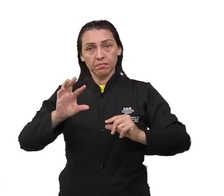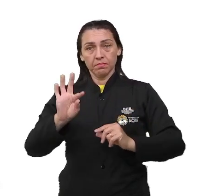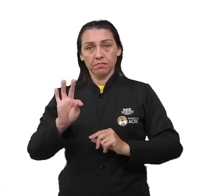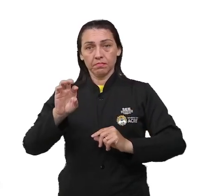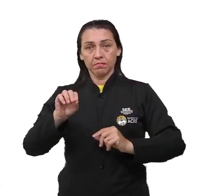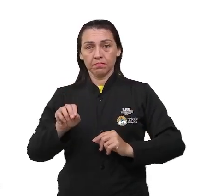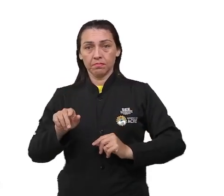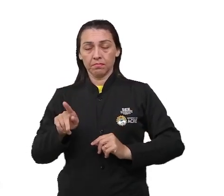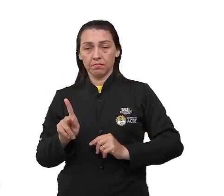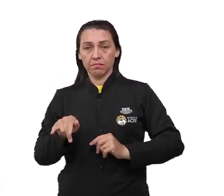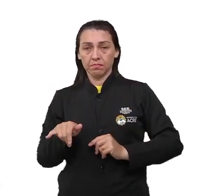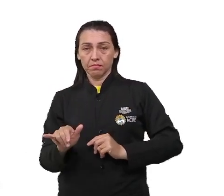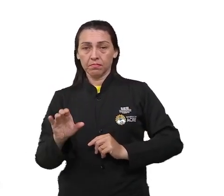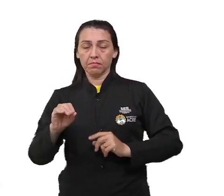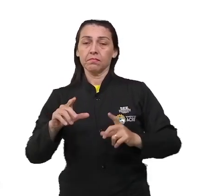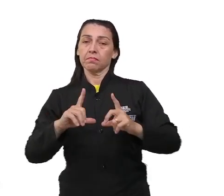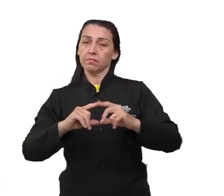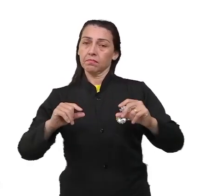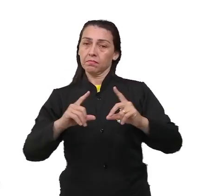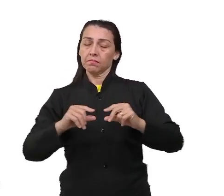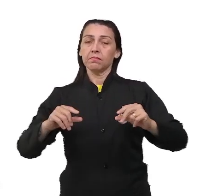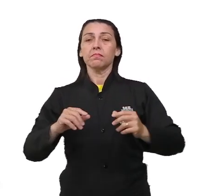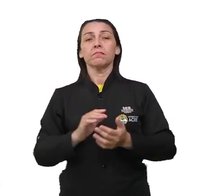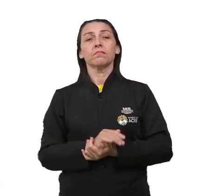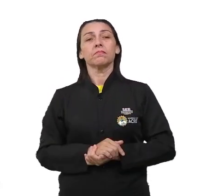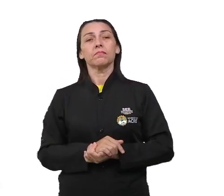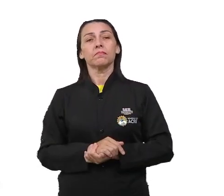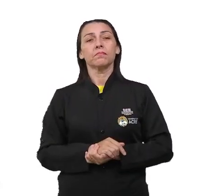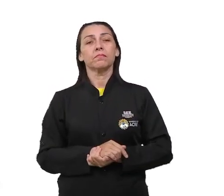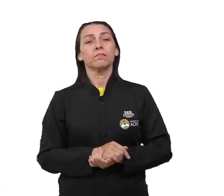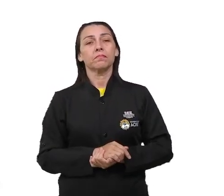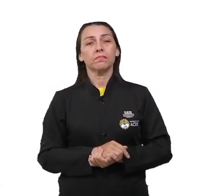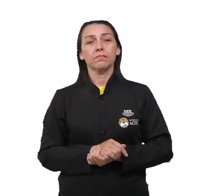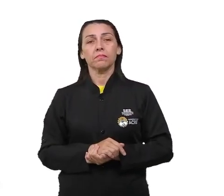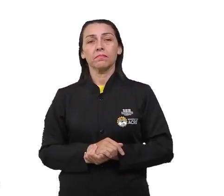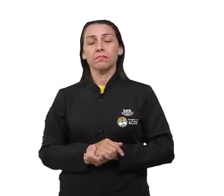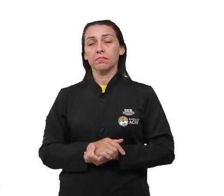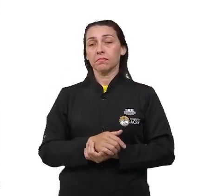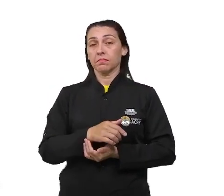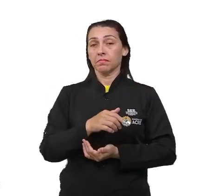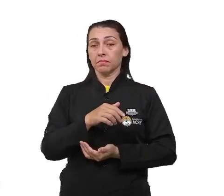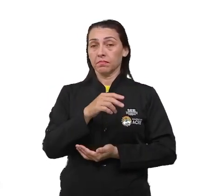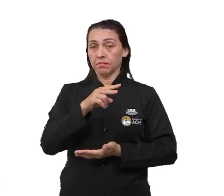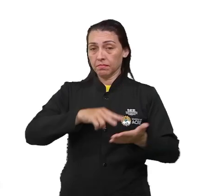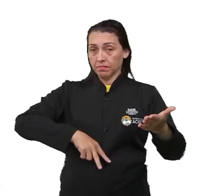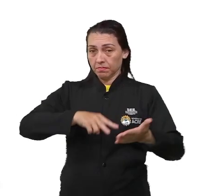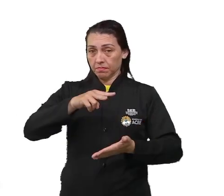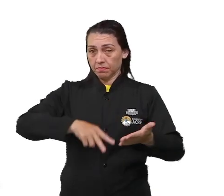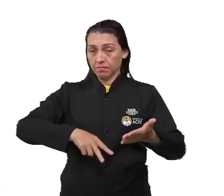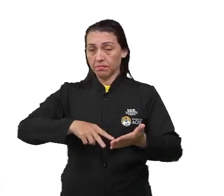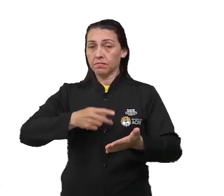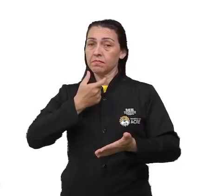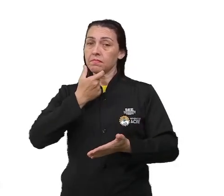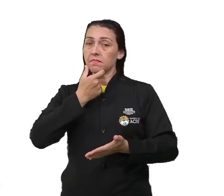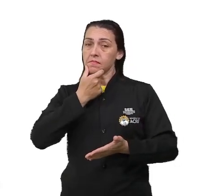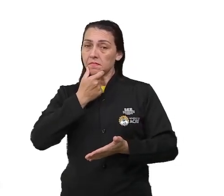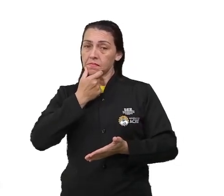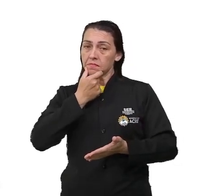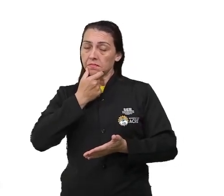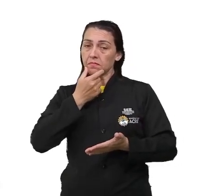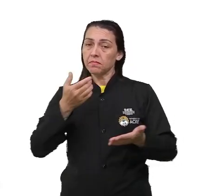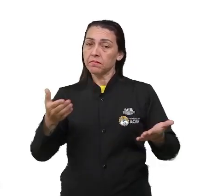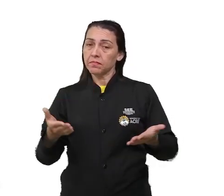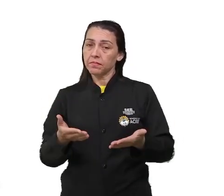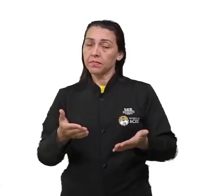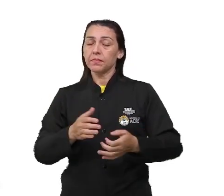1964 em Tóquio. Agora, a versão em inglês, nós temos: Volleyball is a team sport in which 2